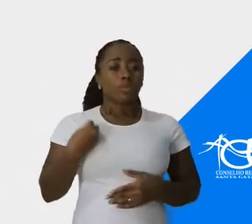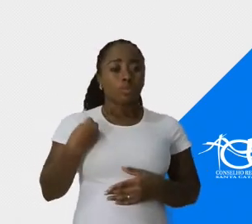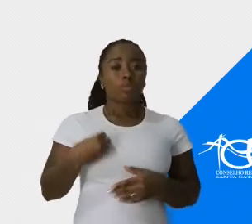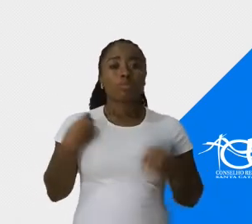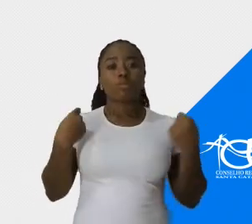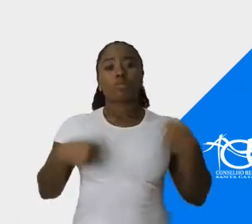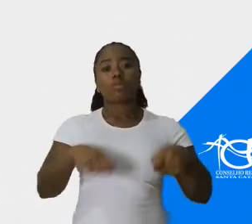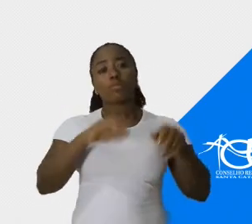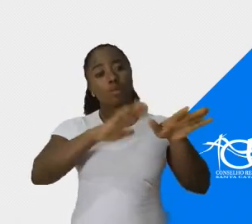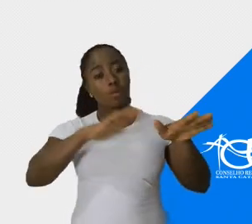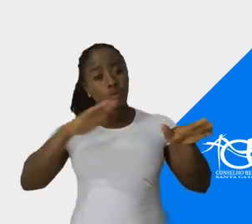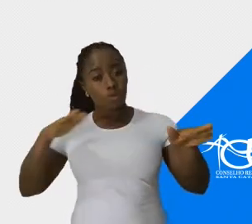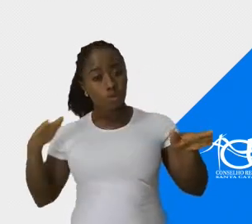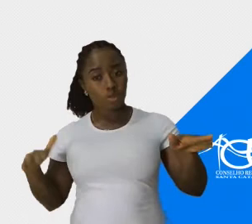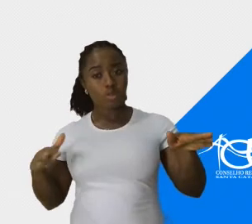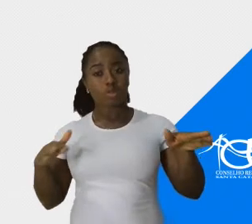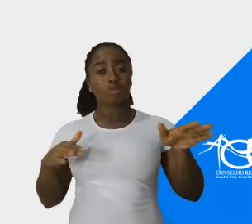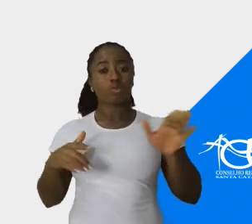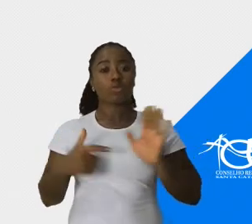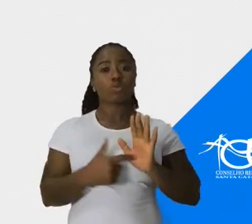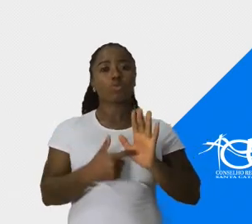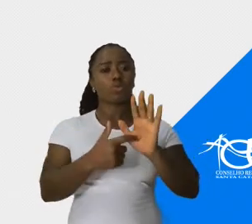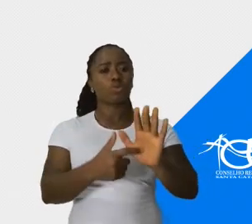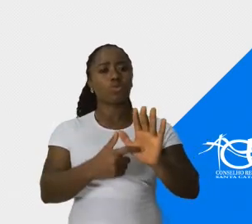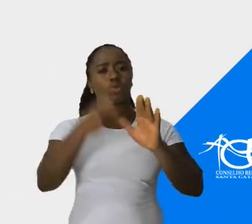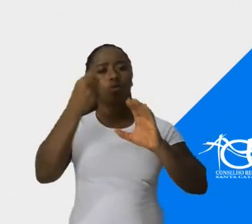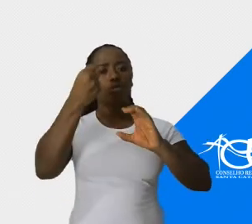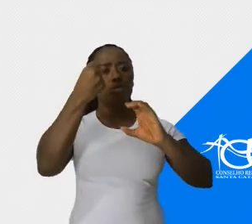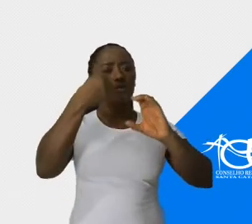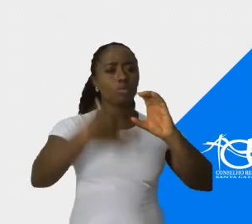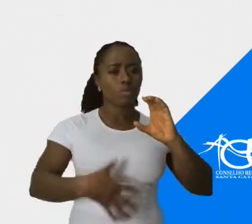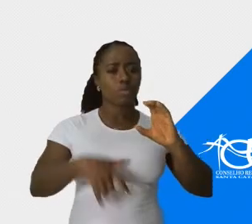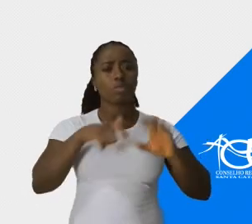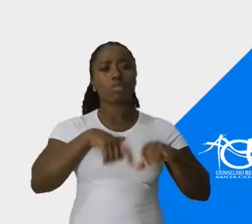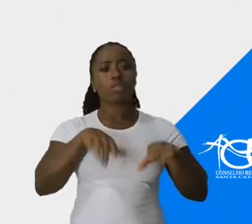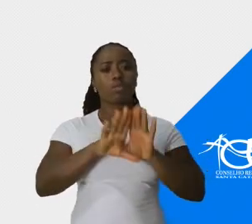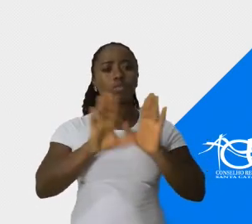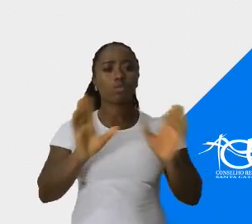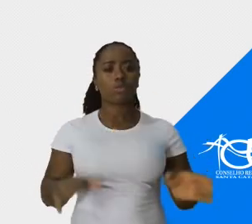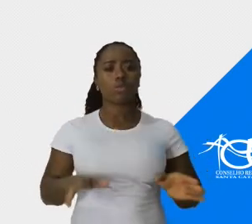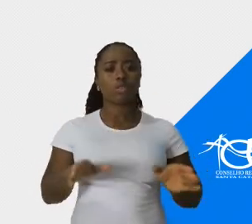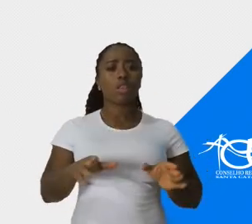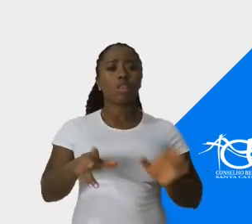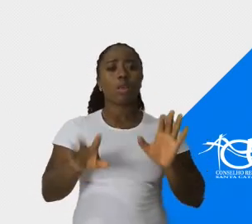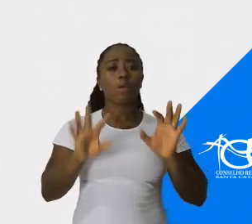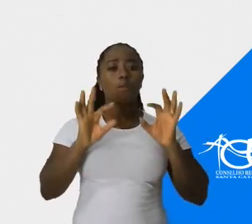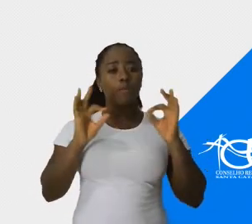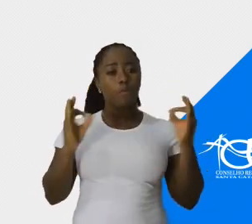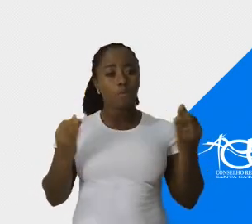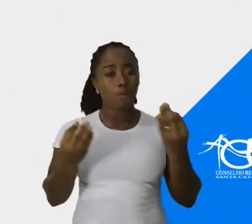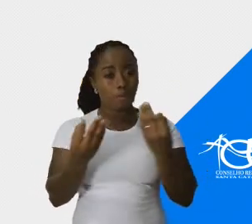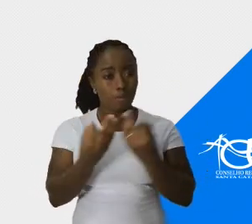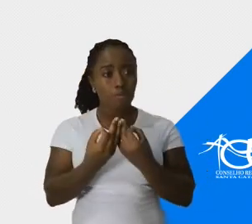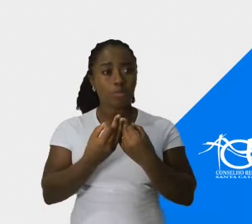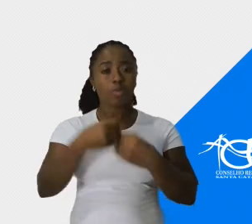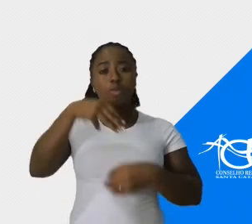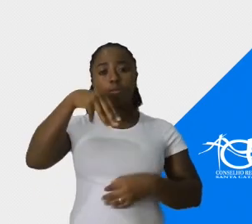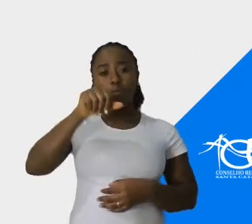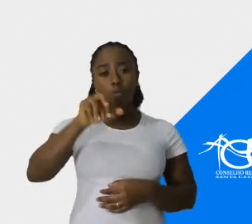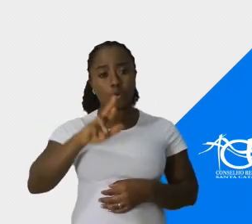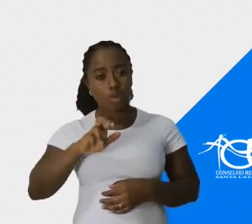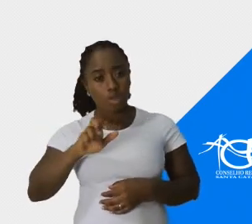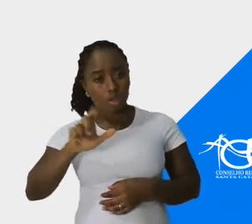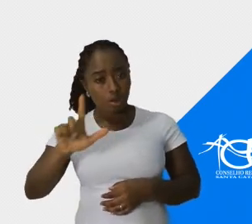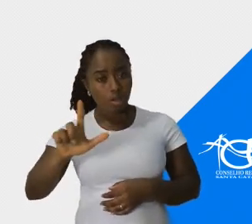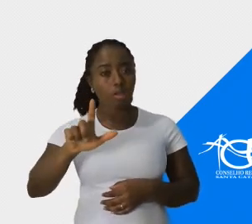aquilo que são características pessoais, características familiares, características morais, educativas e tal. Então, portanto, no trânsito nós encontramos as